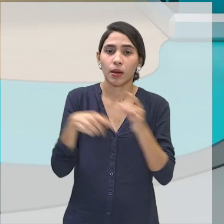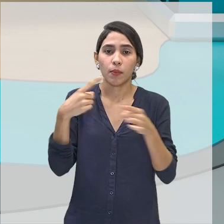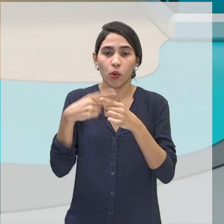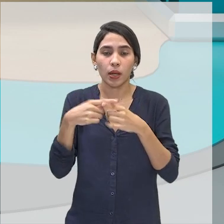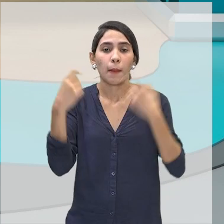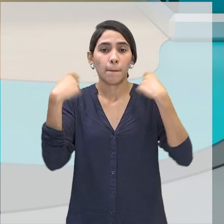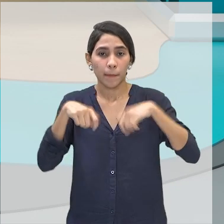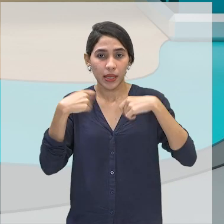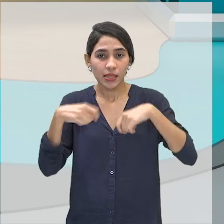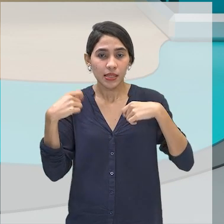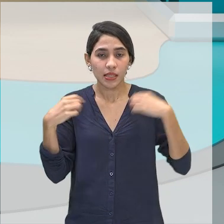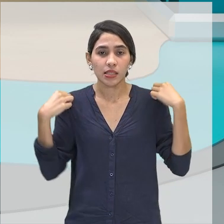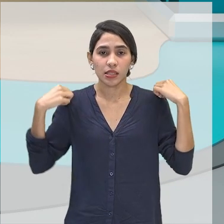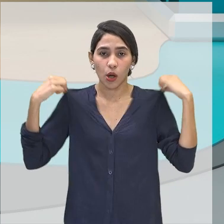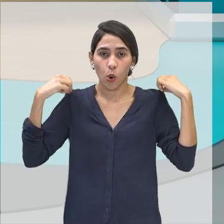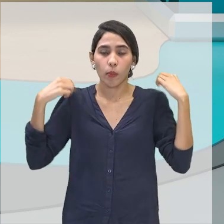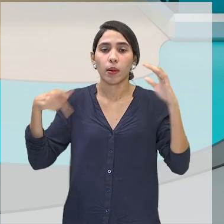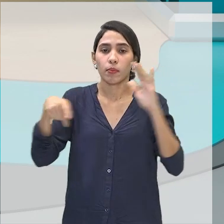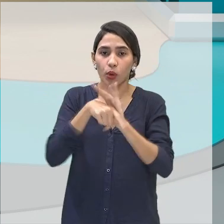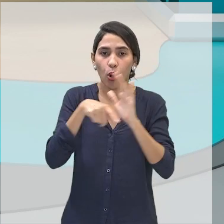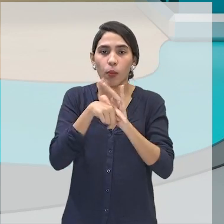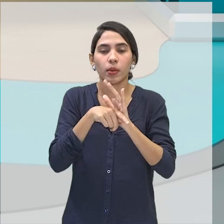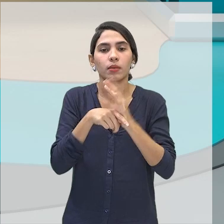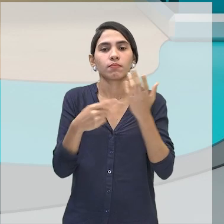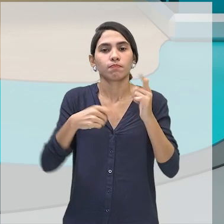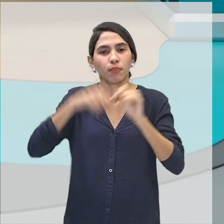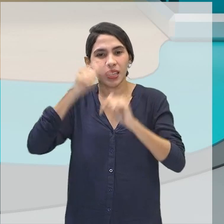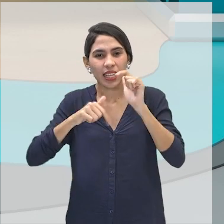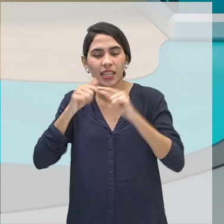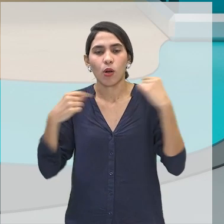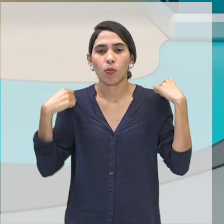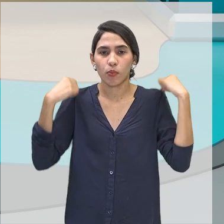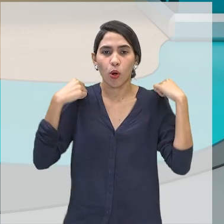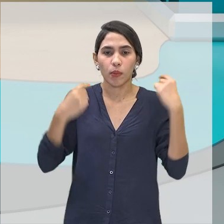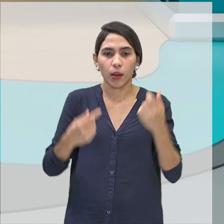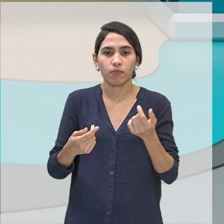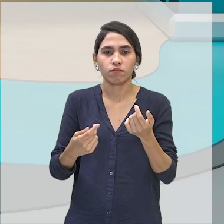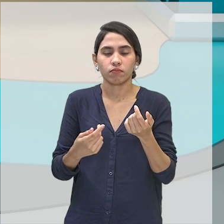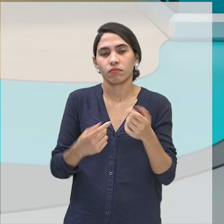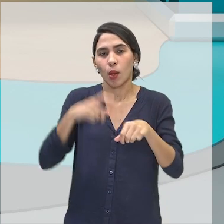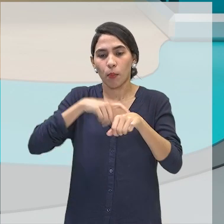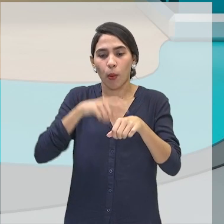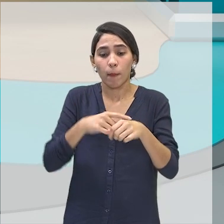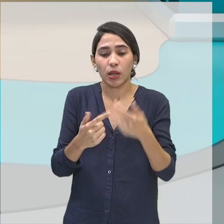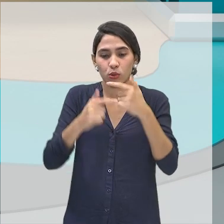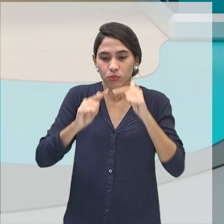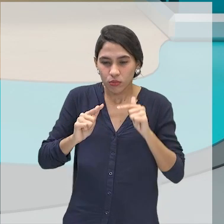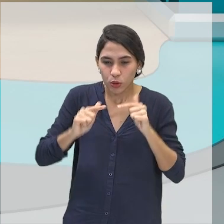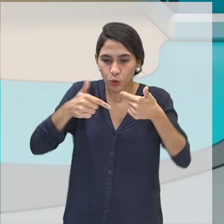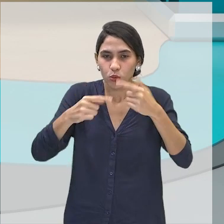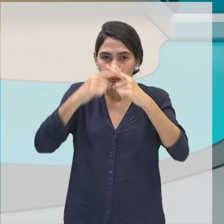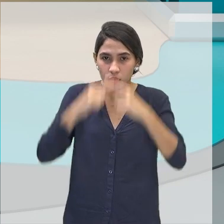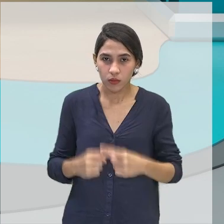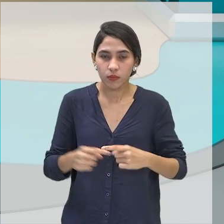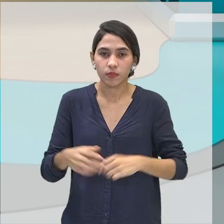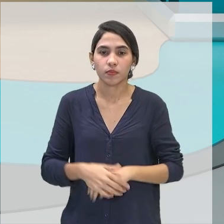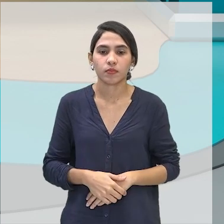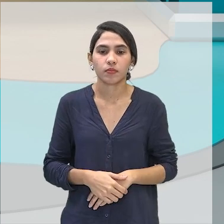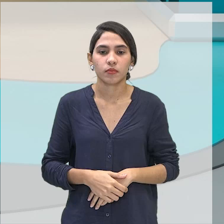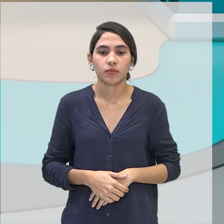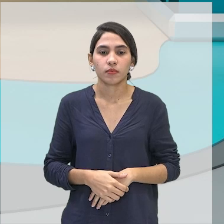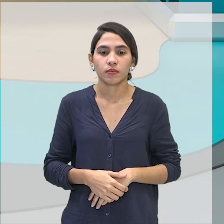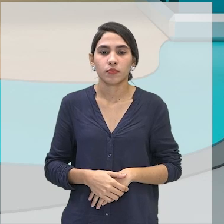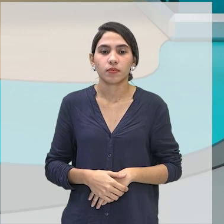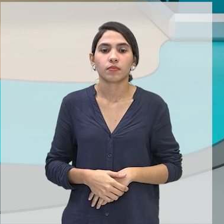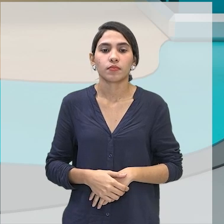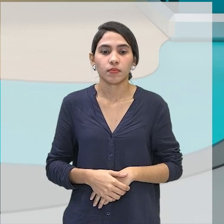necessário uma vestimenta específica para o combate, né, para ali a luta no Kendo. Vamos ver então um